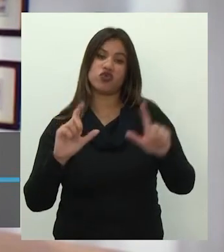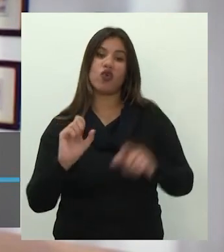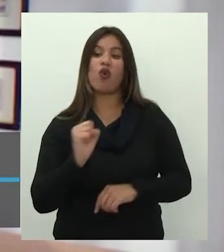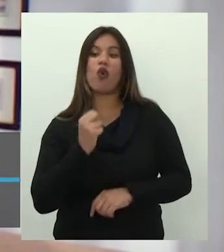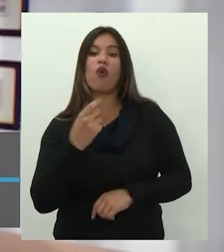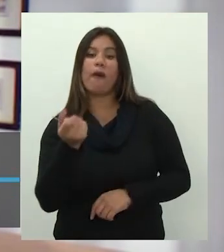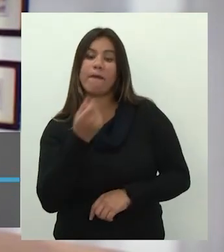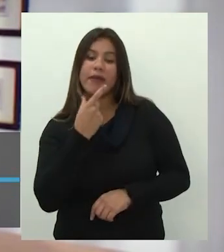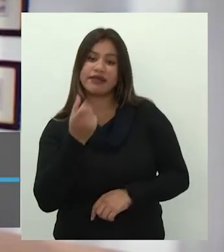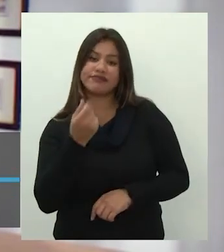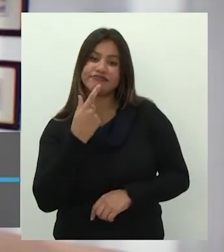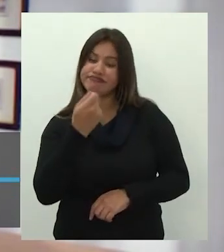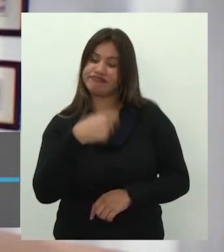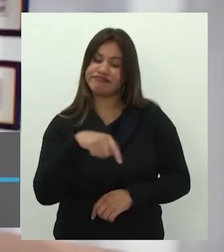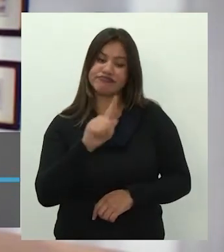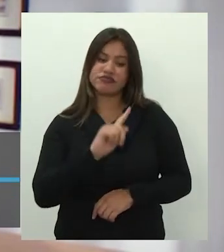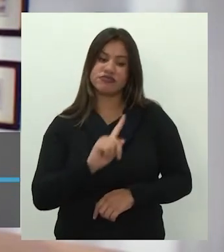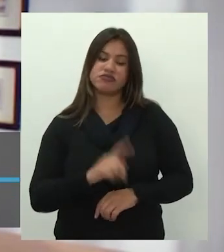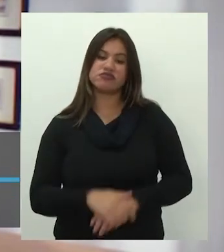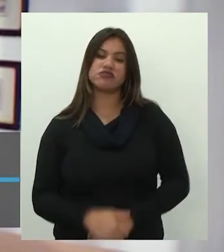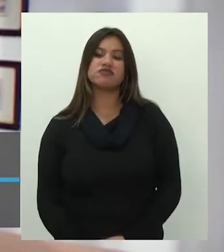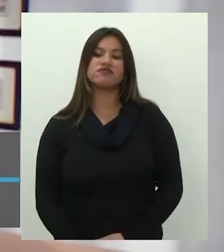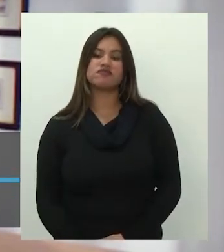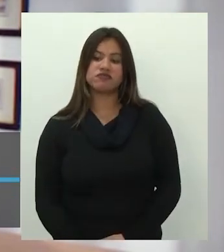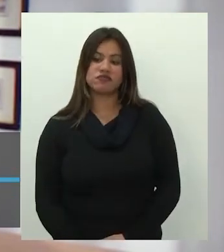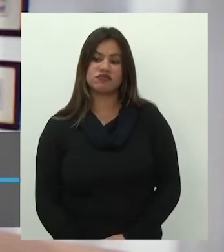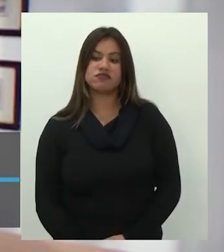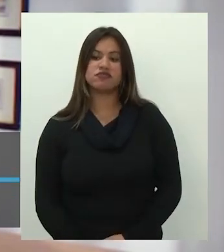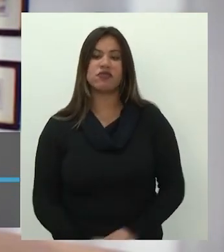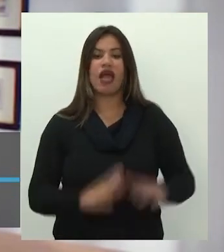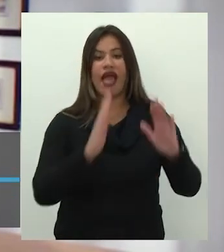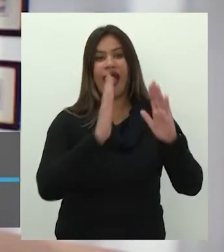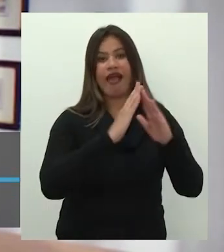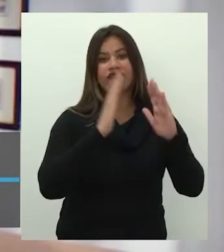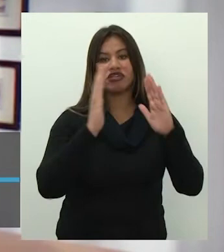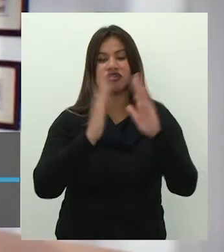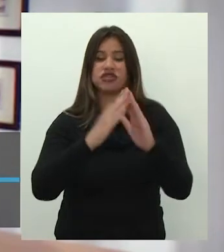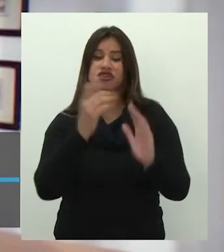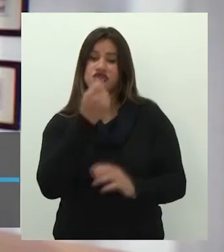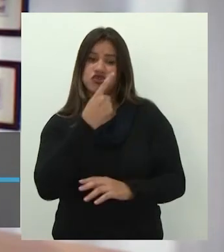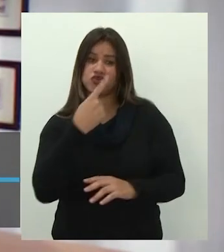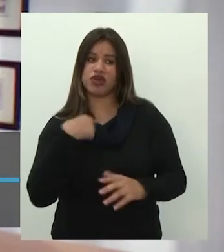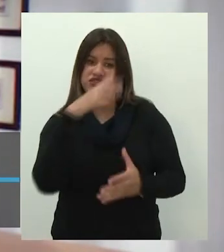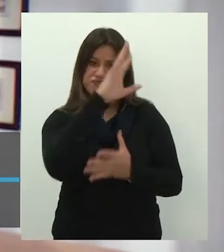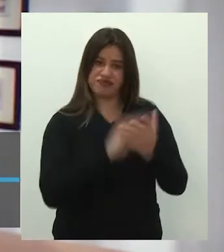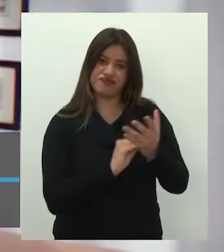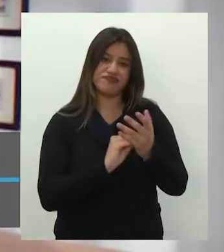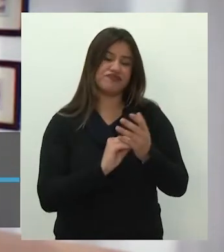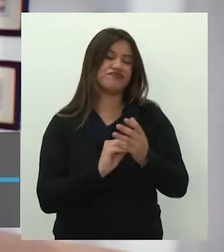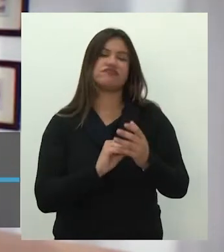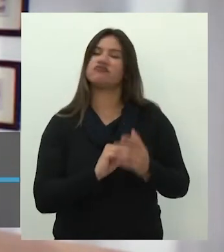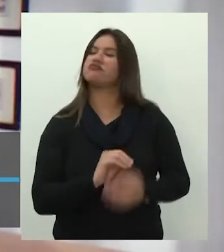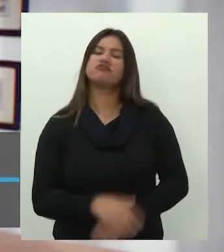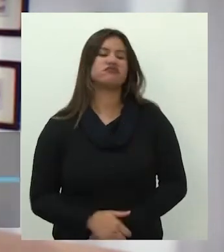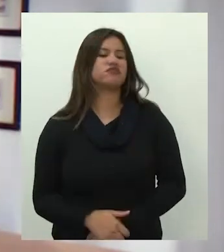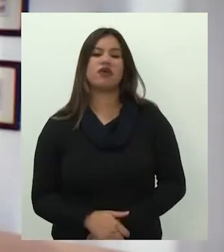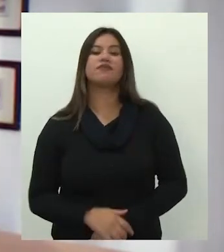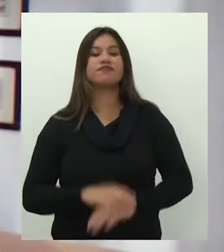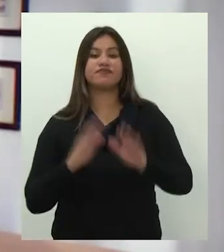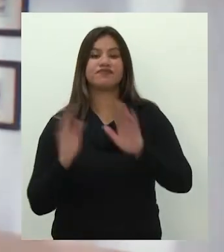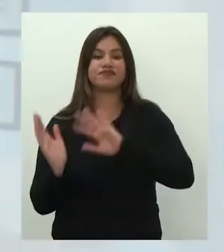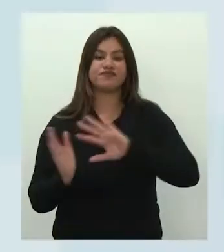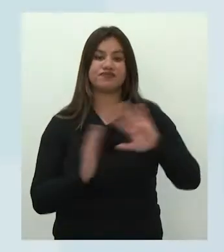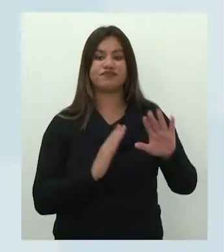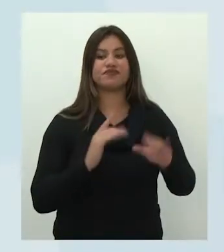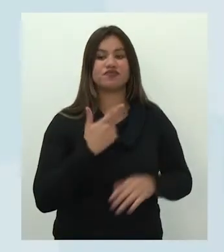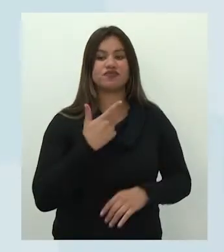medicamento desnecessário. Vale a mesma coisa. Não é porque a vizinha toma que eu preciso tomar também. Próximo, por